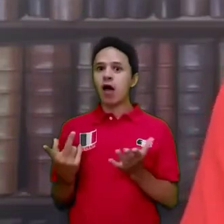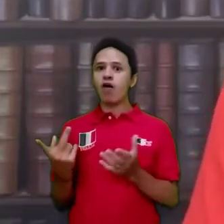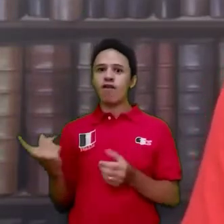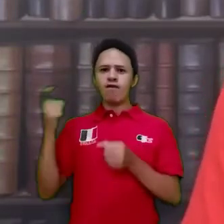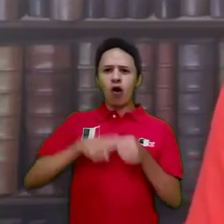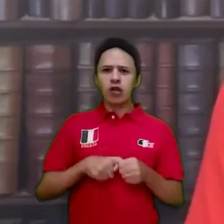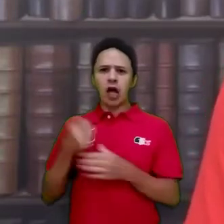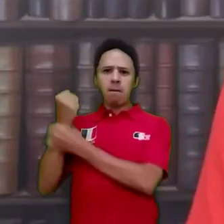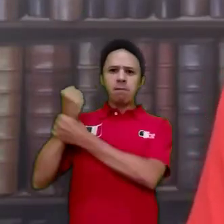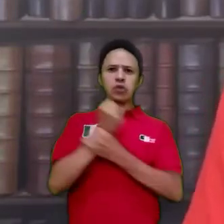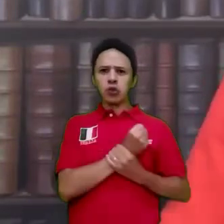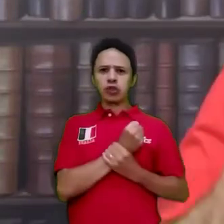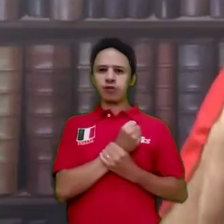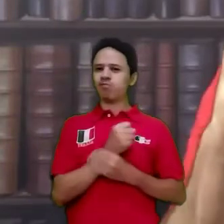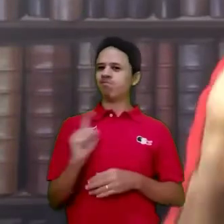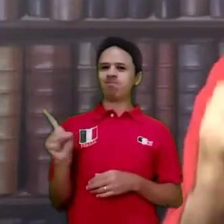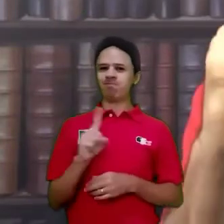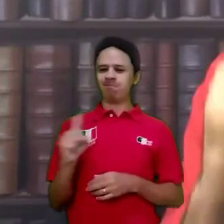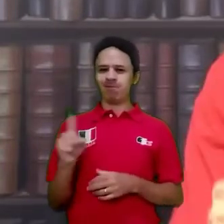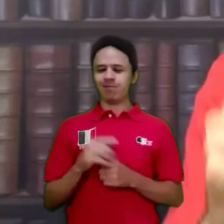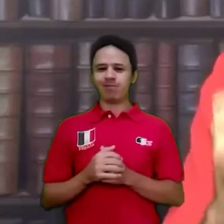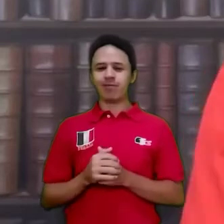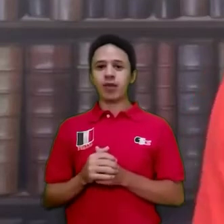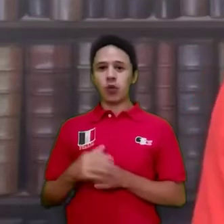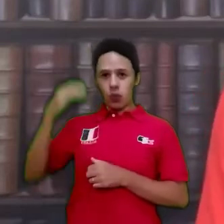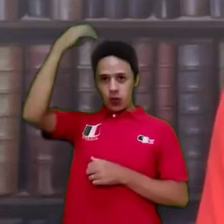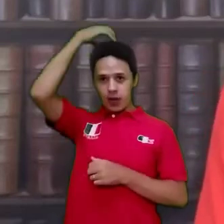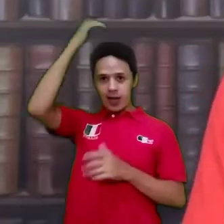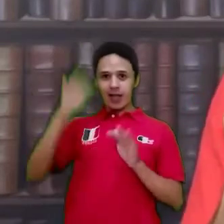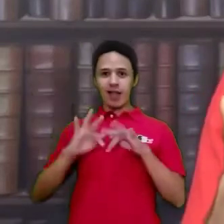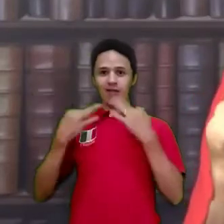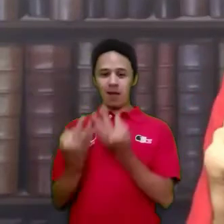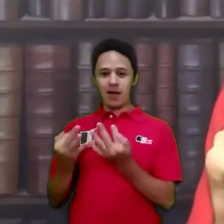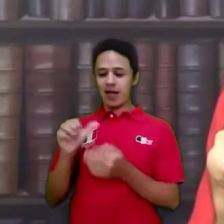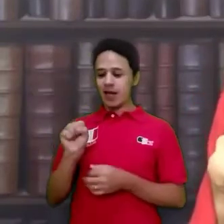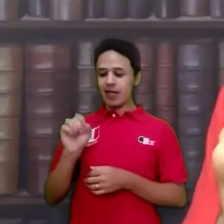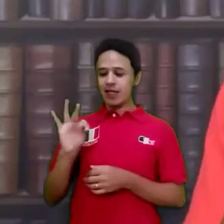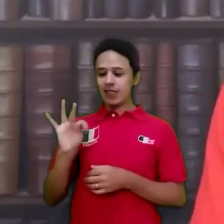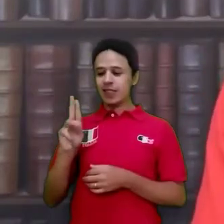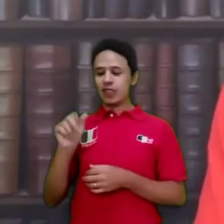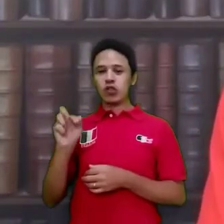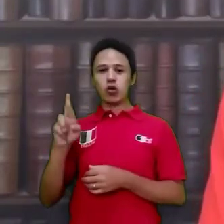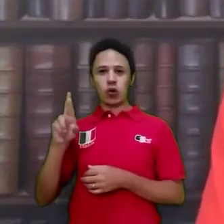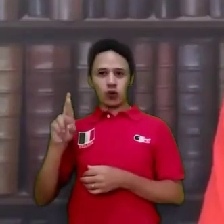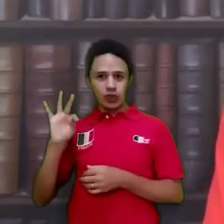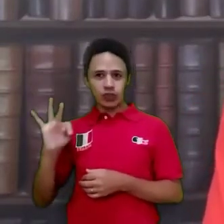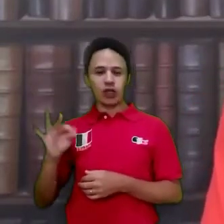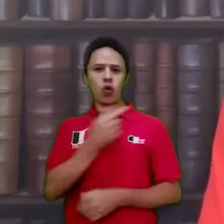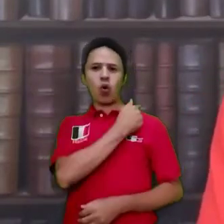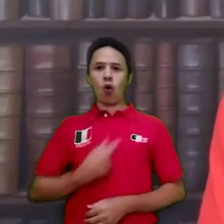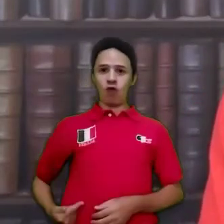restauração do absolutismo, porque os reis da família Stuart governariam pautados